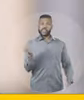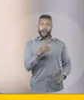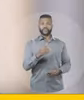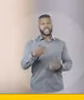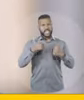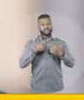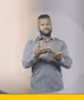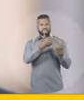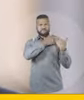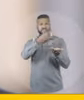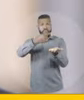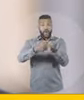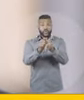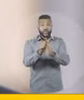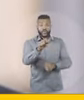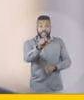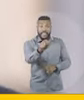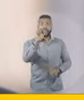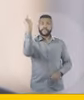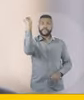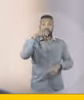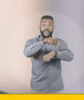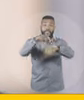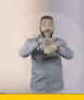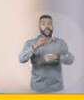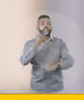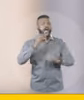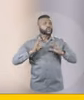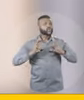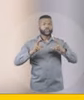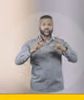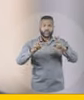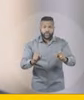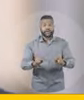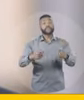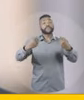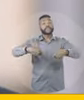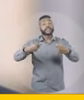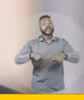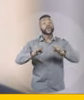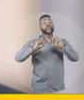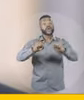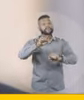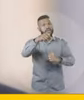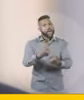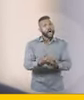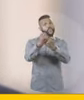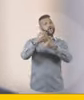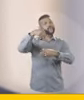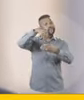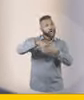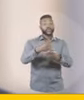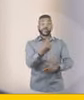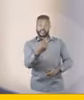presidente. Eu assumo um compromisso com você. Vou fazer um país com oportunidades para todos. Mas para isso, preciso do seu apoio e do